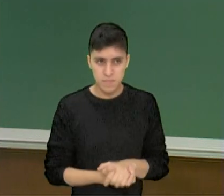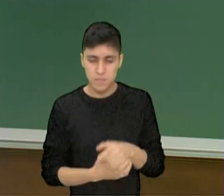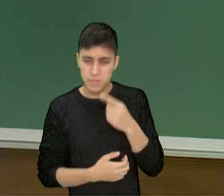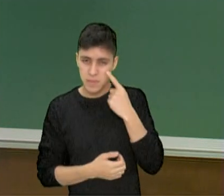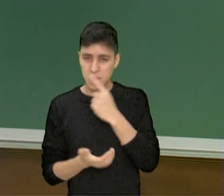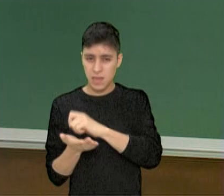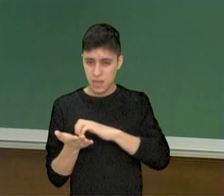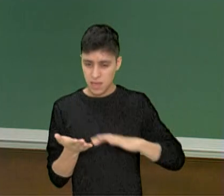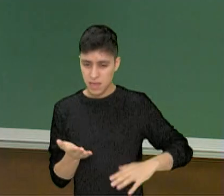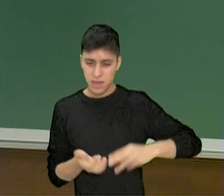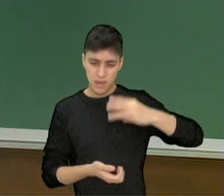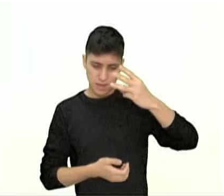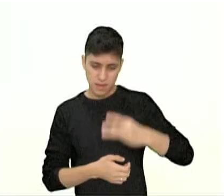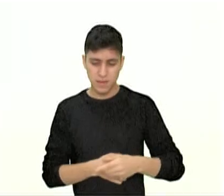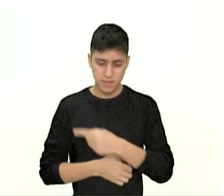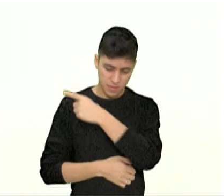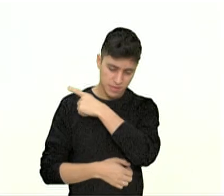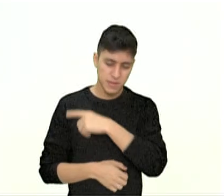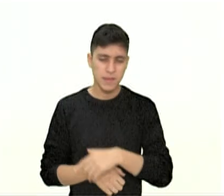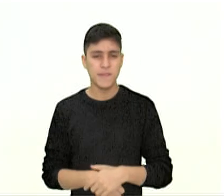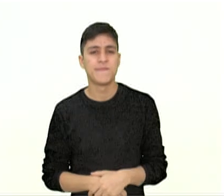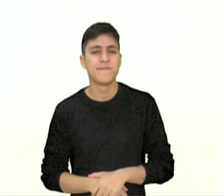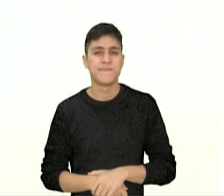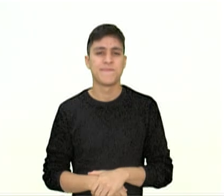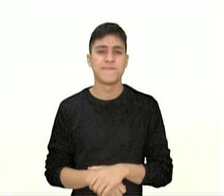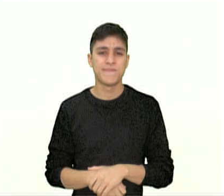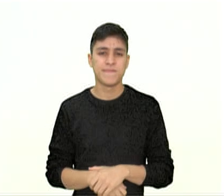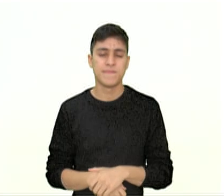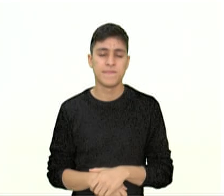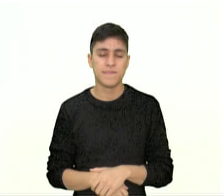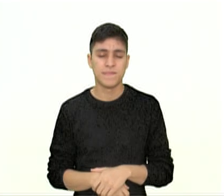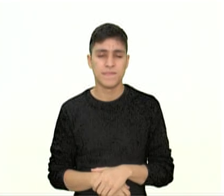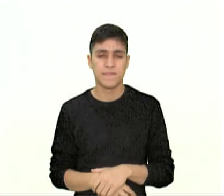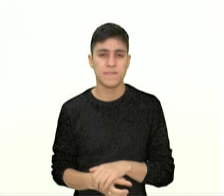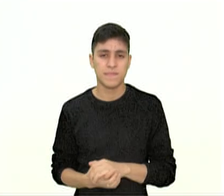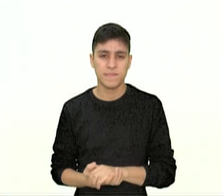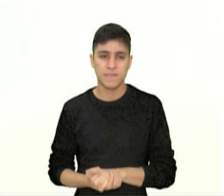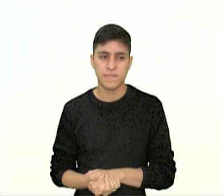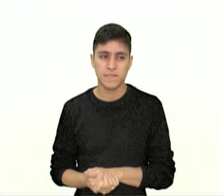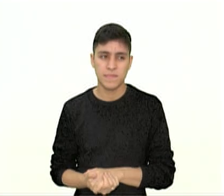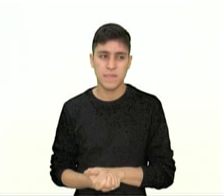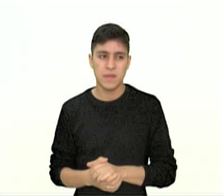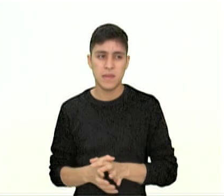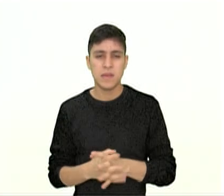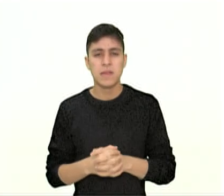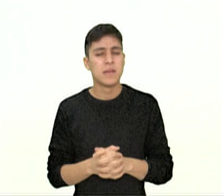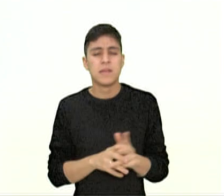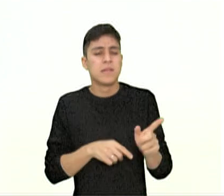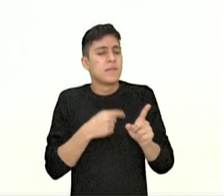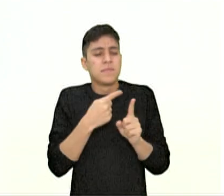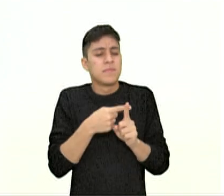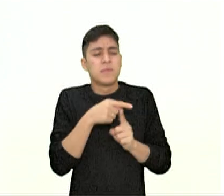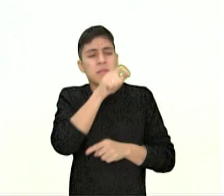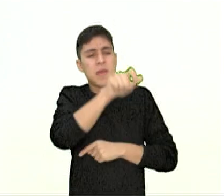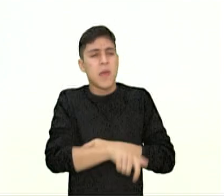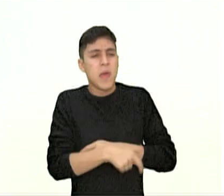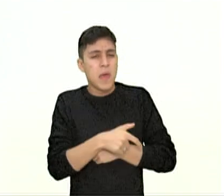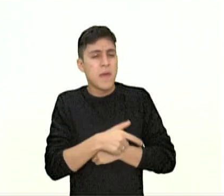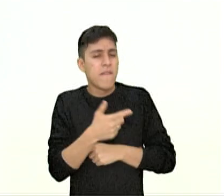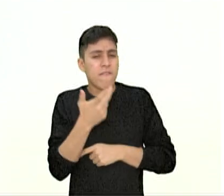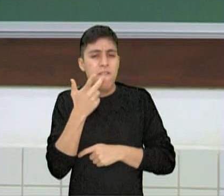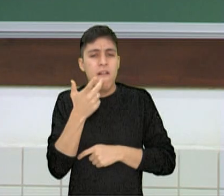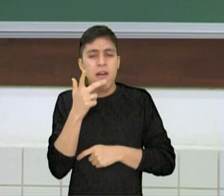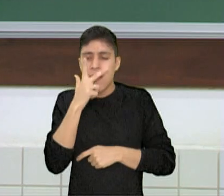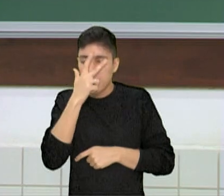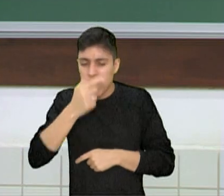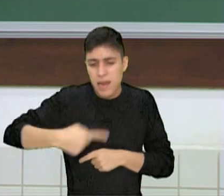que Gaturro disse que pareciera que alquilamos nosso meio ambiente? Por que o Gaturro está dizendo que